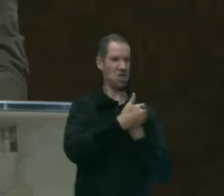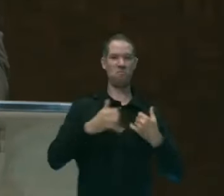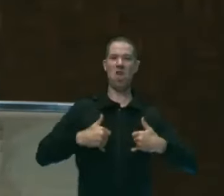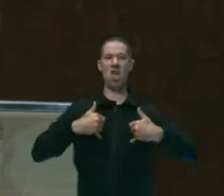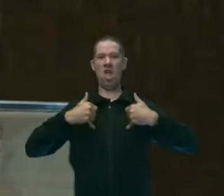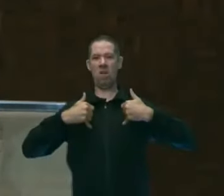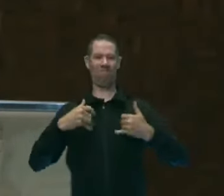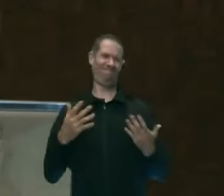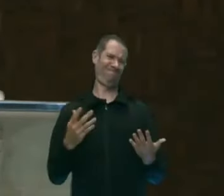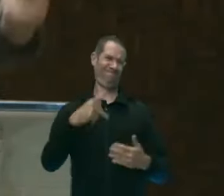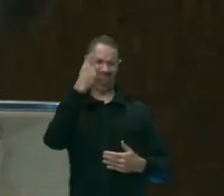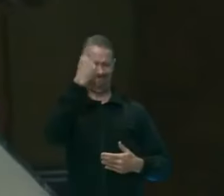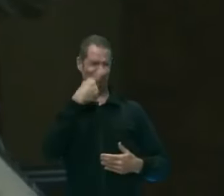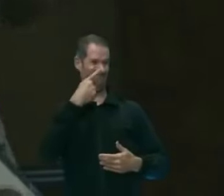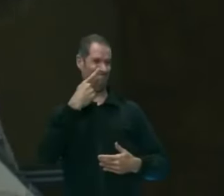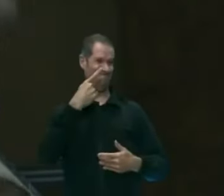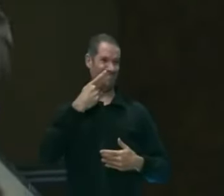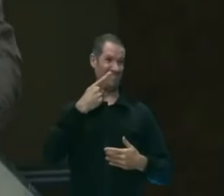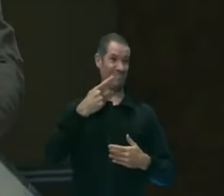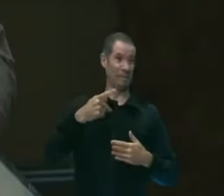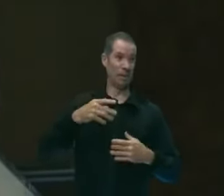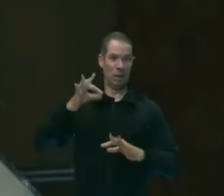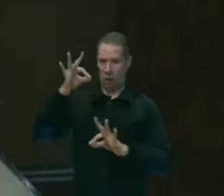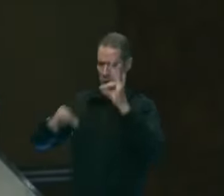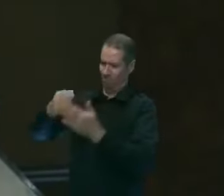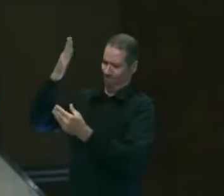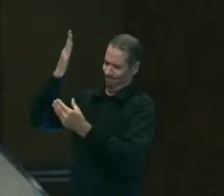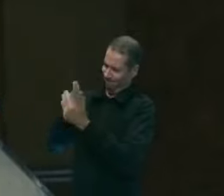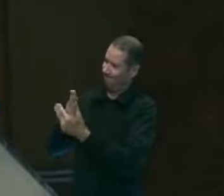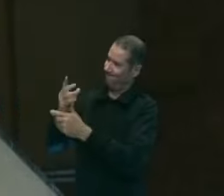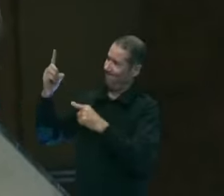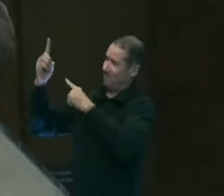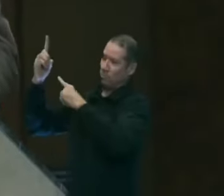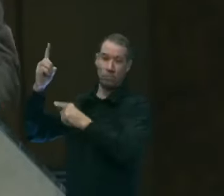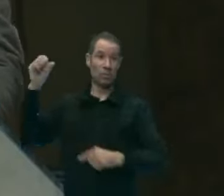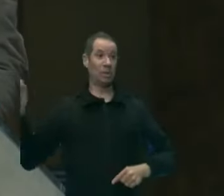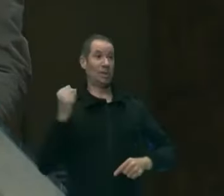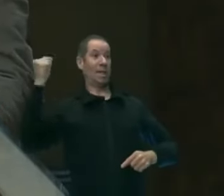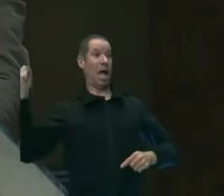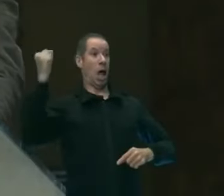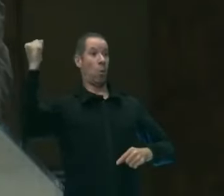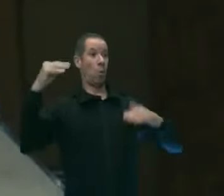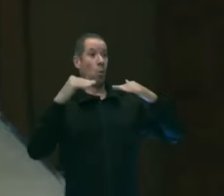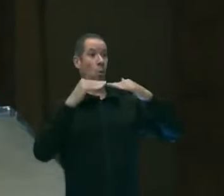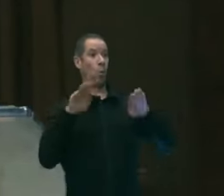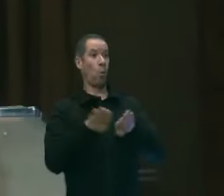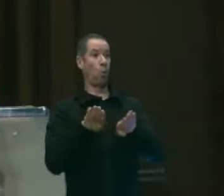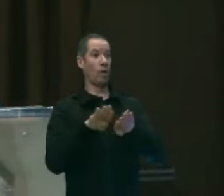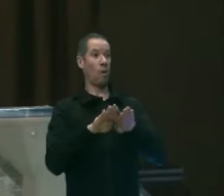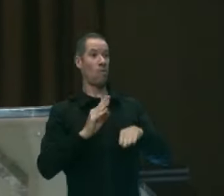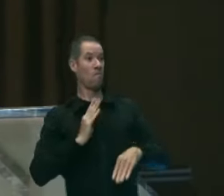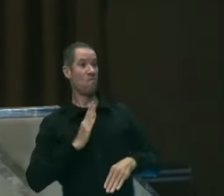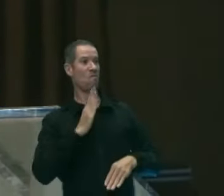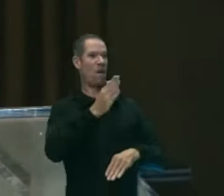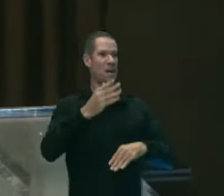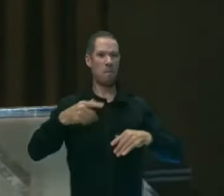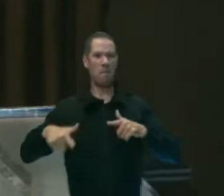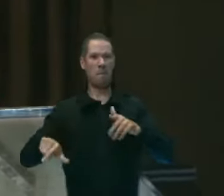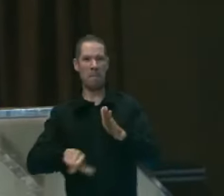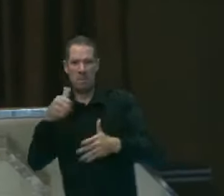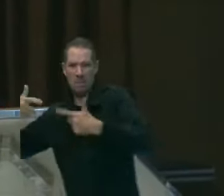rebeldia. Isso atrai juízo de Deus. Saul faz exatamente isso. Quando ele vai para a sua primeira